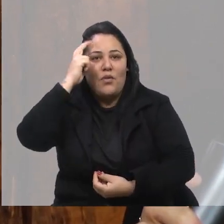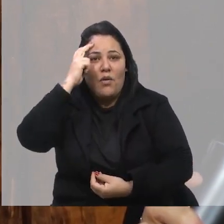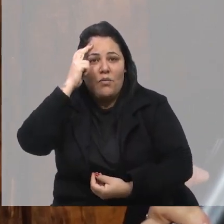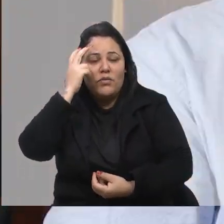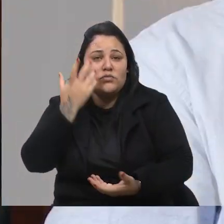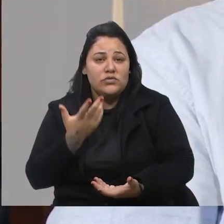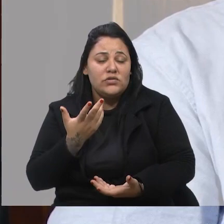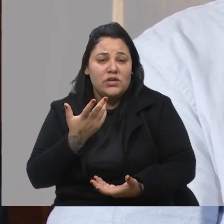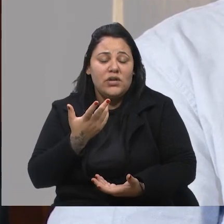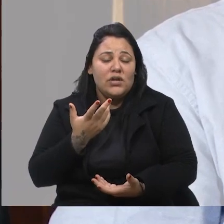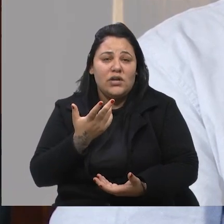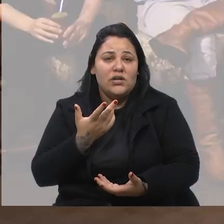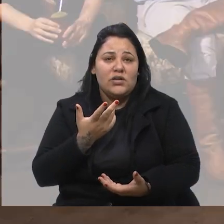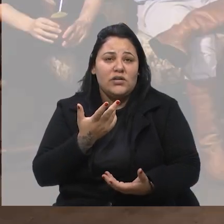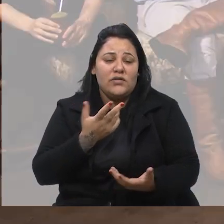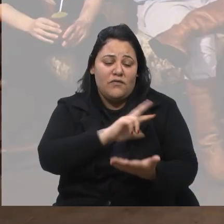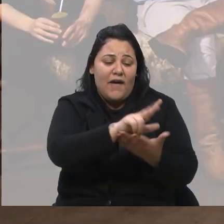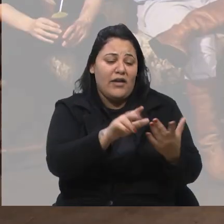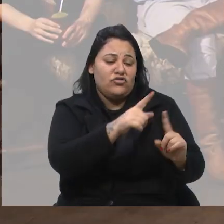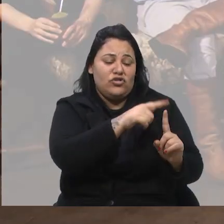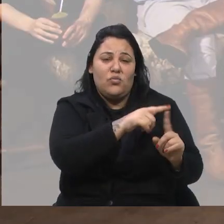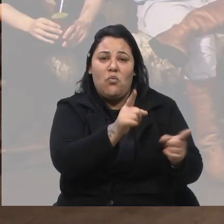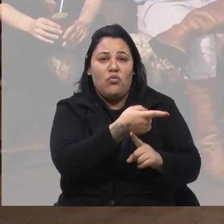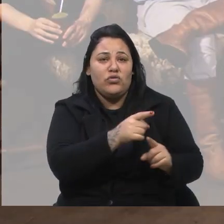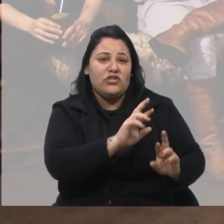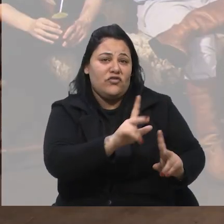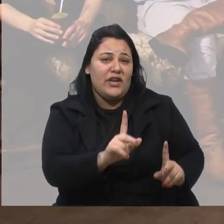cultura também. Sim. Daqui a pouco, de repente, não é daqui, mas